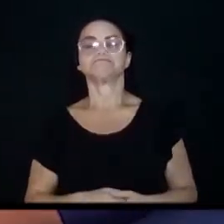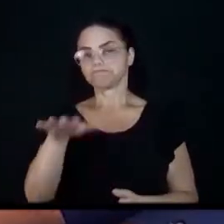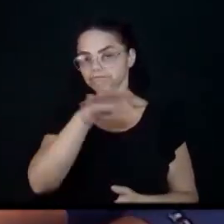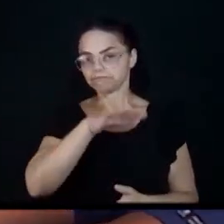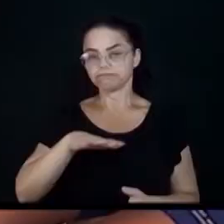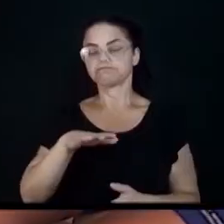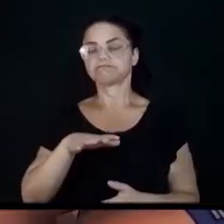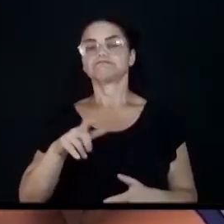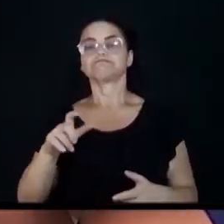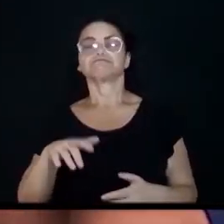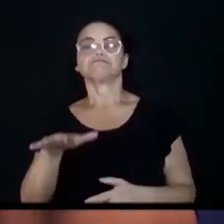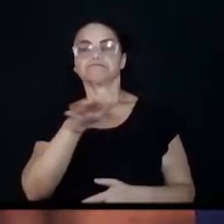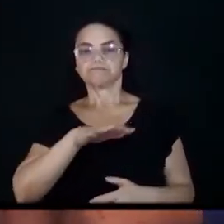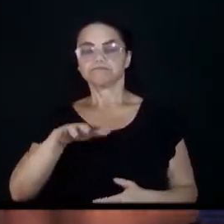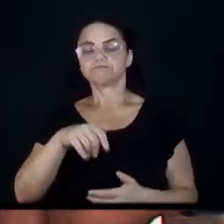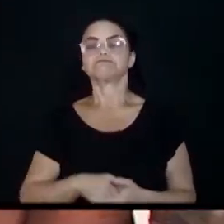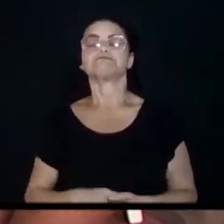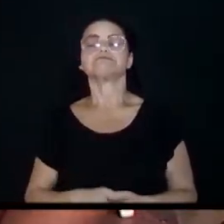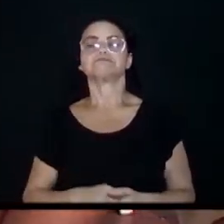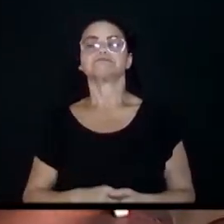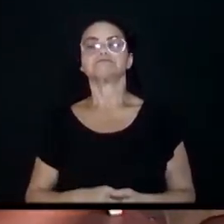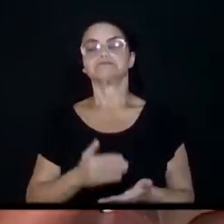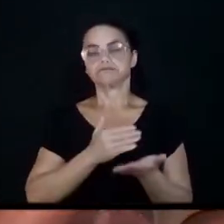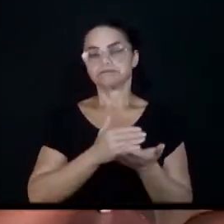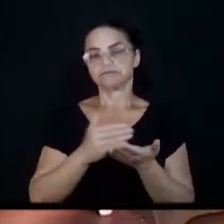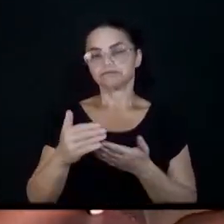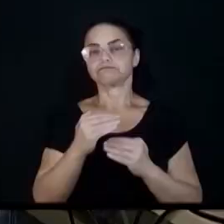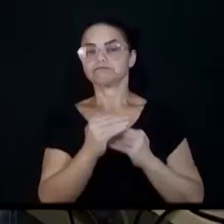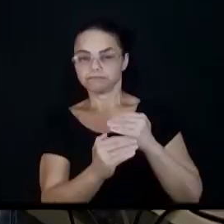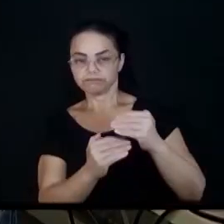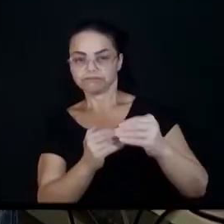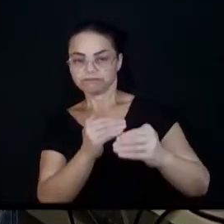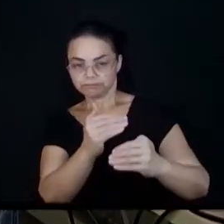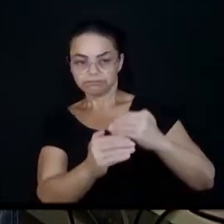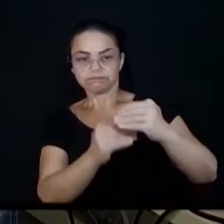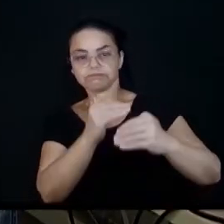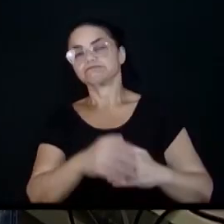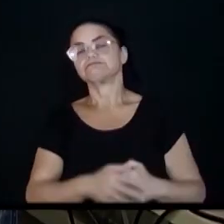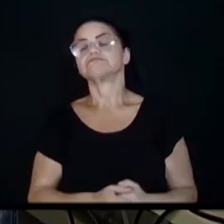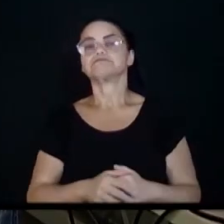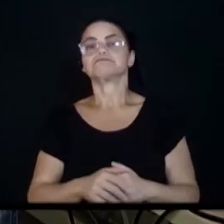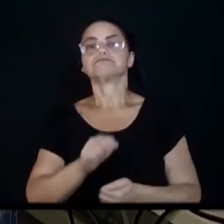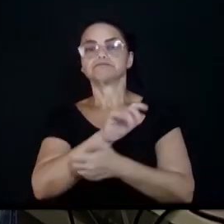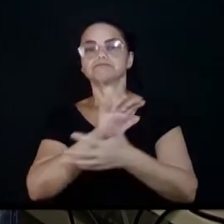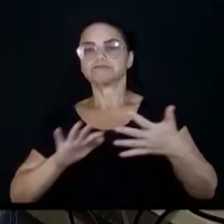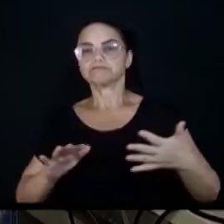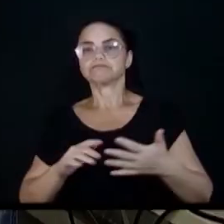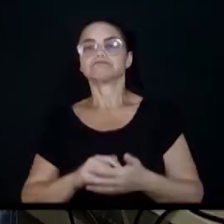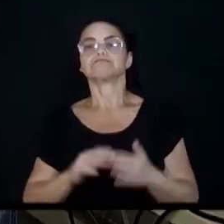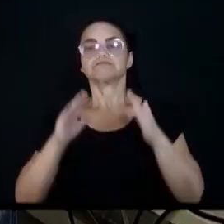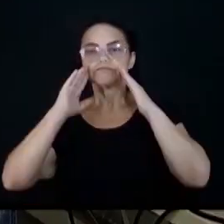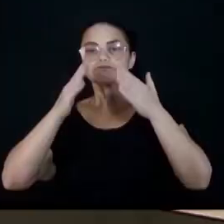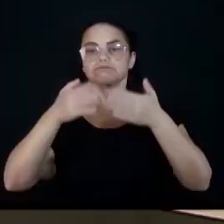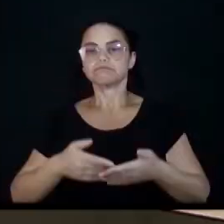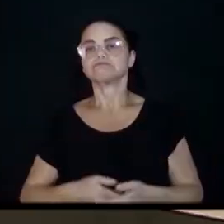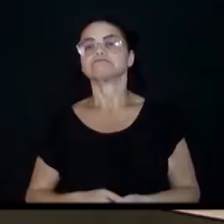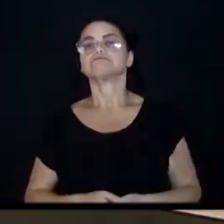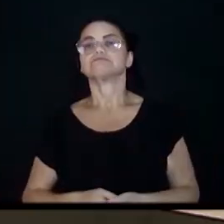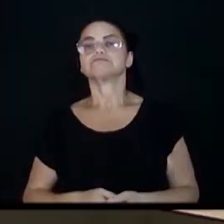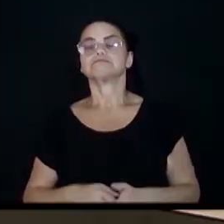E aí, a partir disso, a gente vai desenvolvendo atividades voltadas para a identidade,